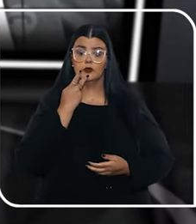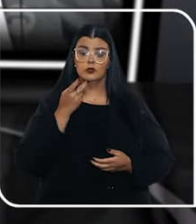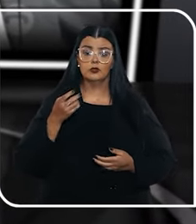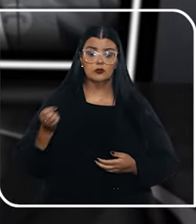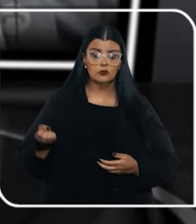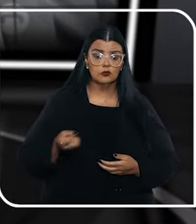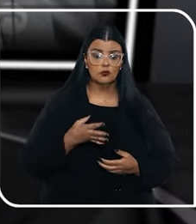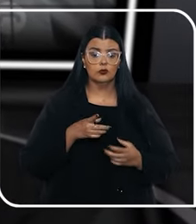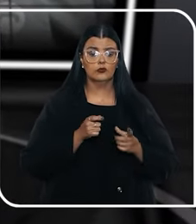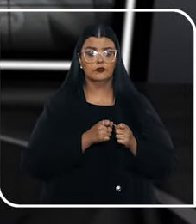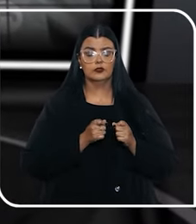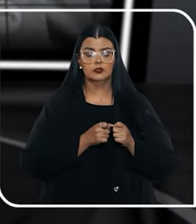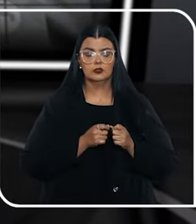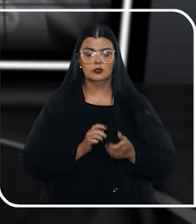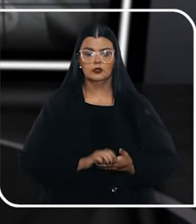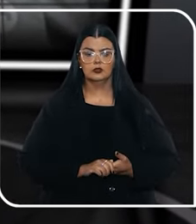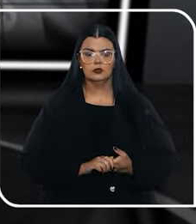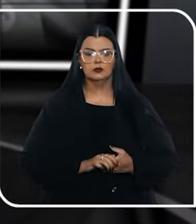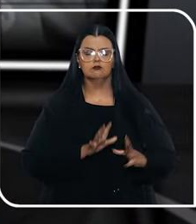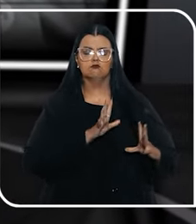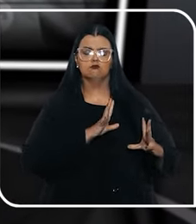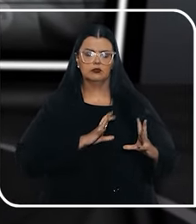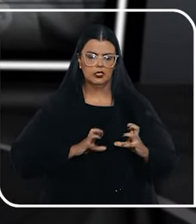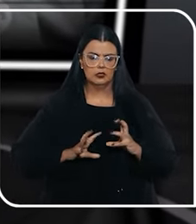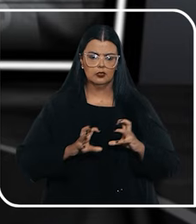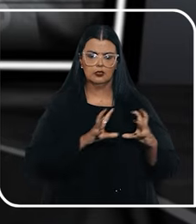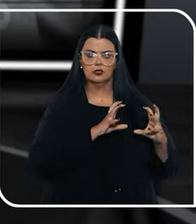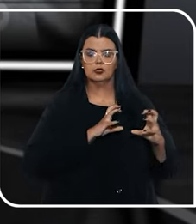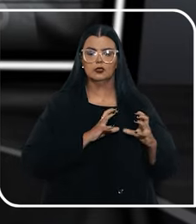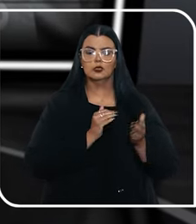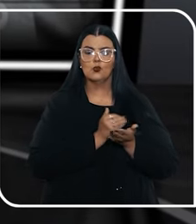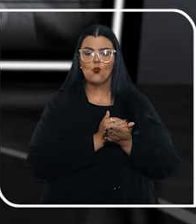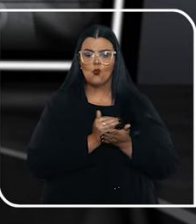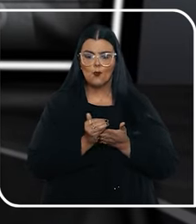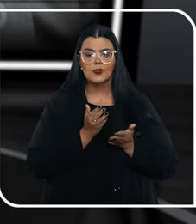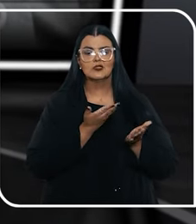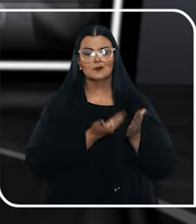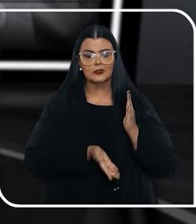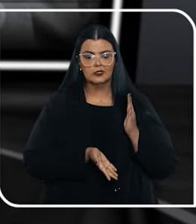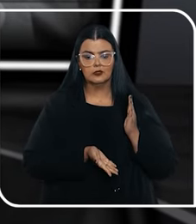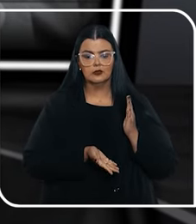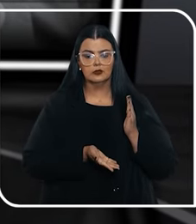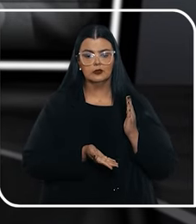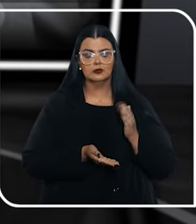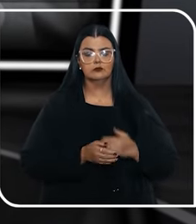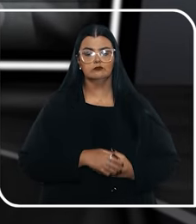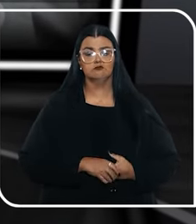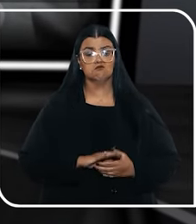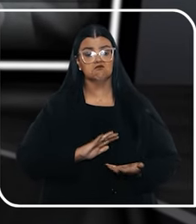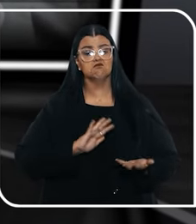algo inédito e, assim, nós vamos ter que brigar muito, porque a chance de começar perdendo é grande.